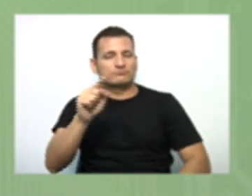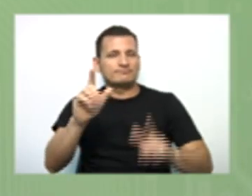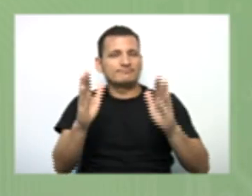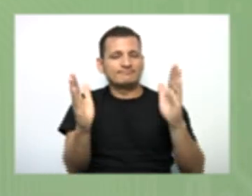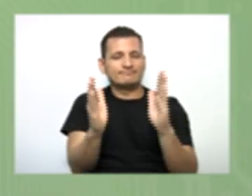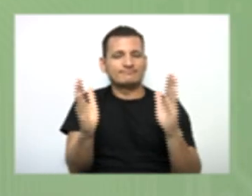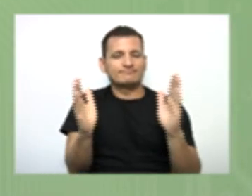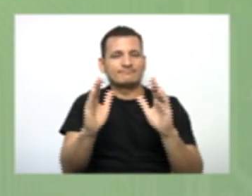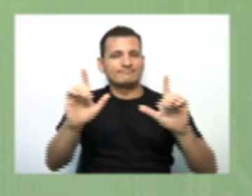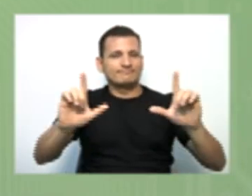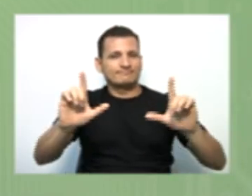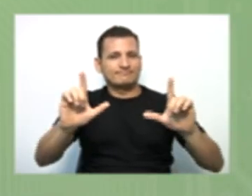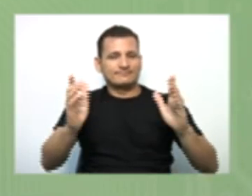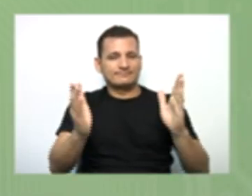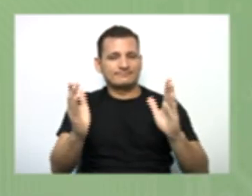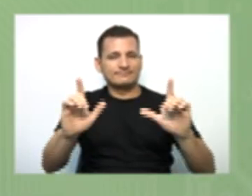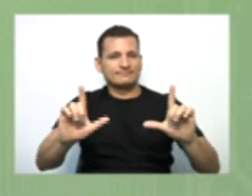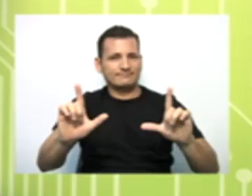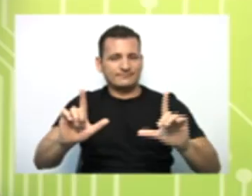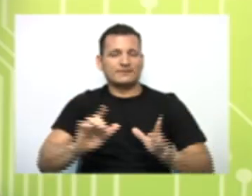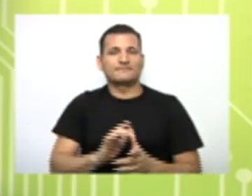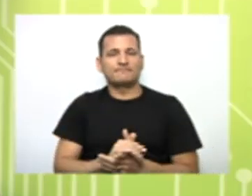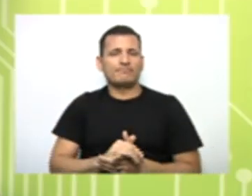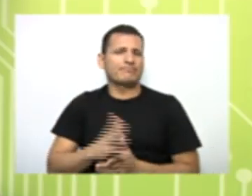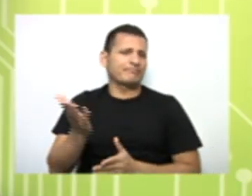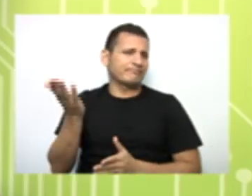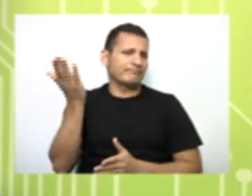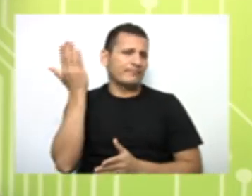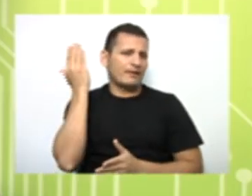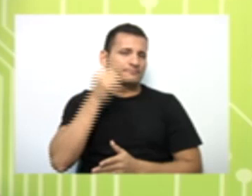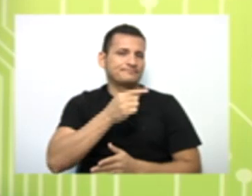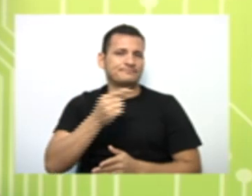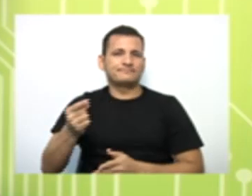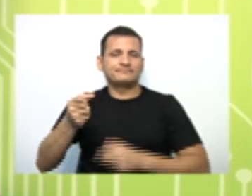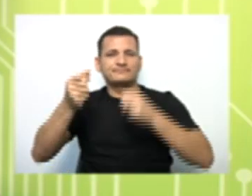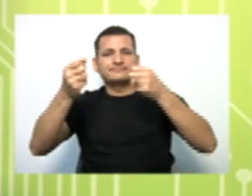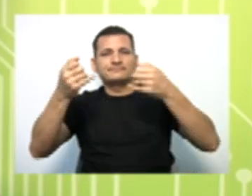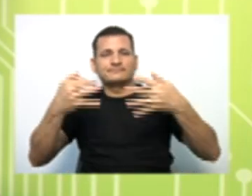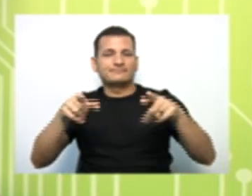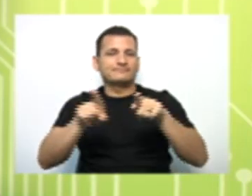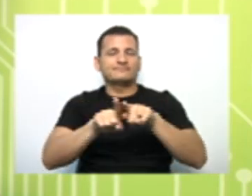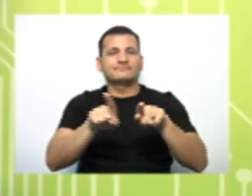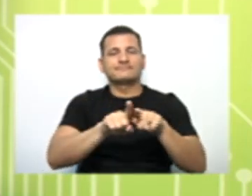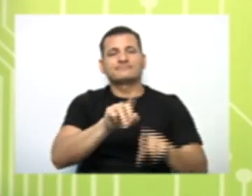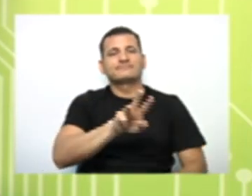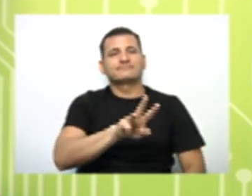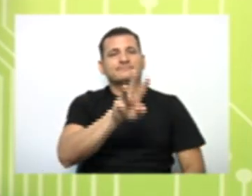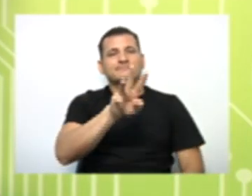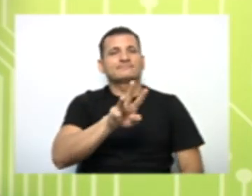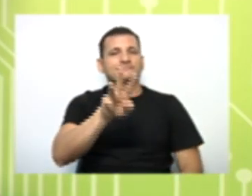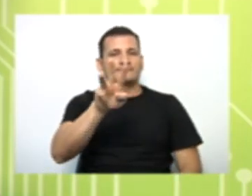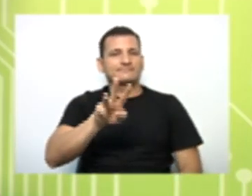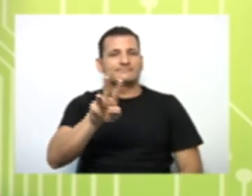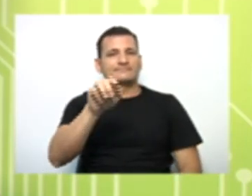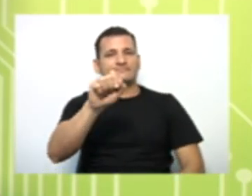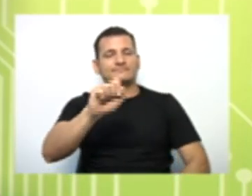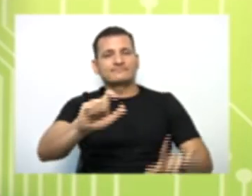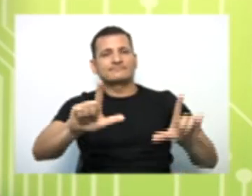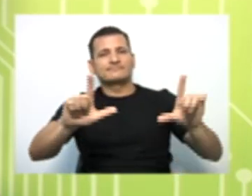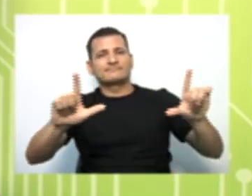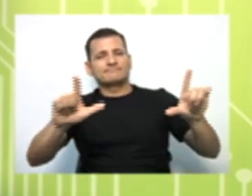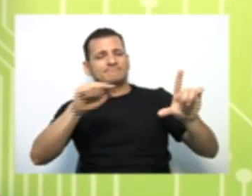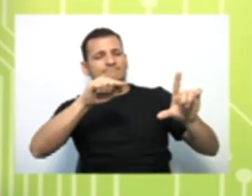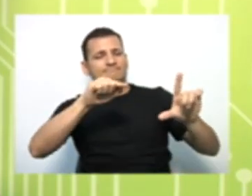falei também na semana passada sobre aqueles sites que a gente abre, que você acessa e ele não